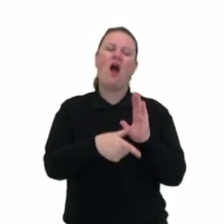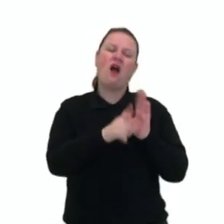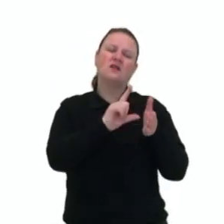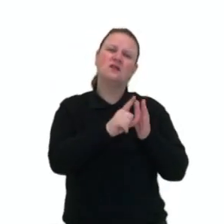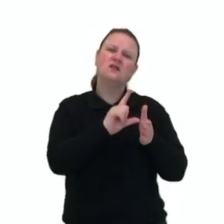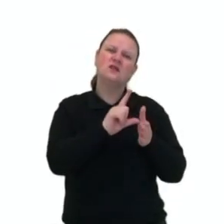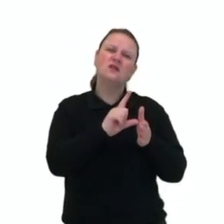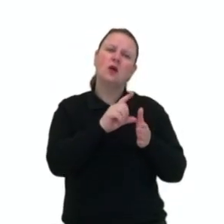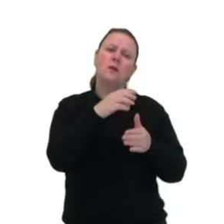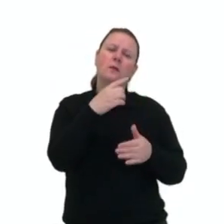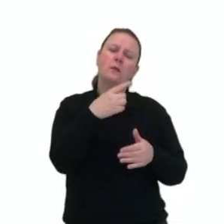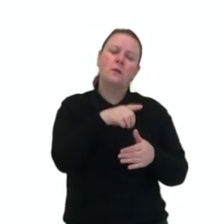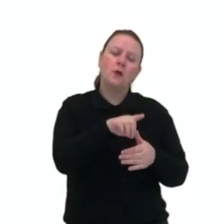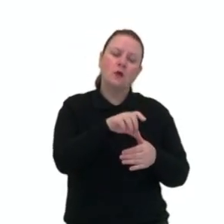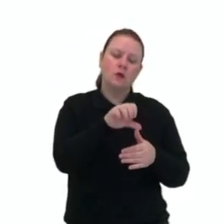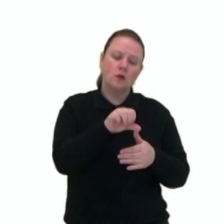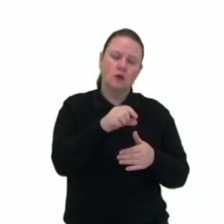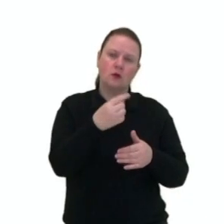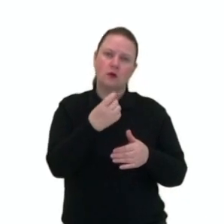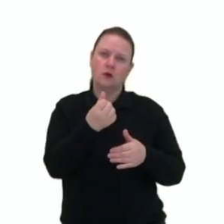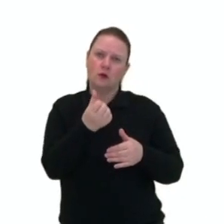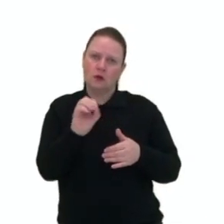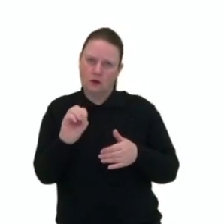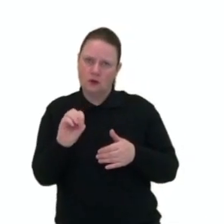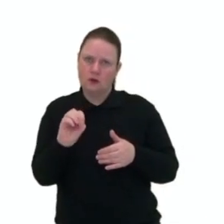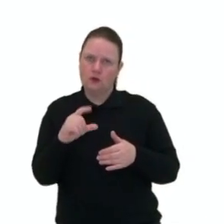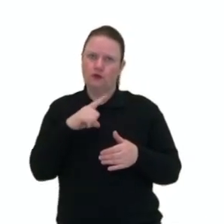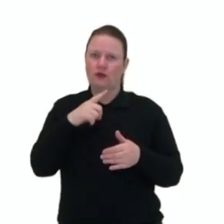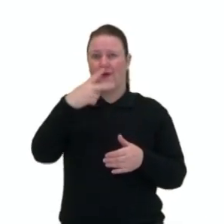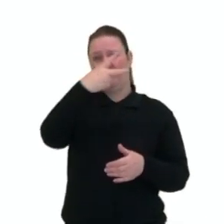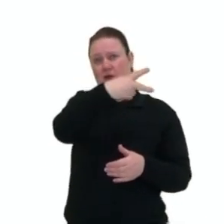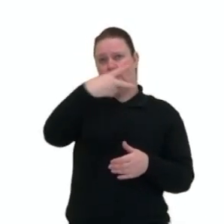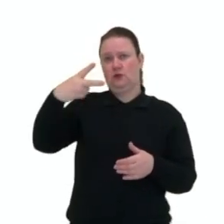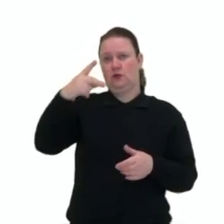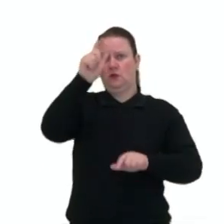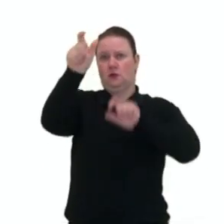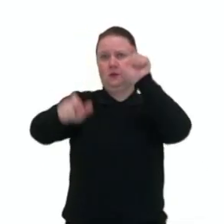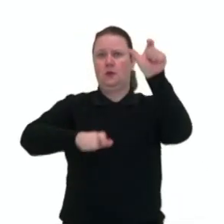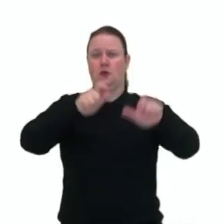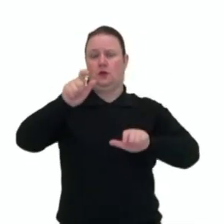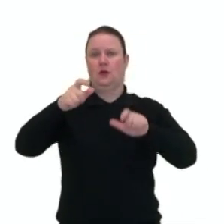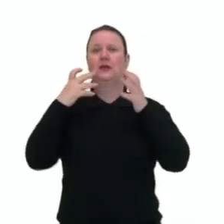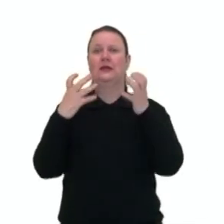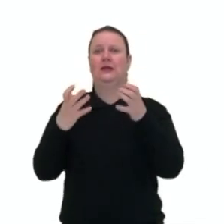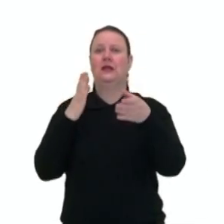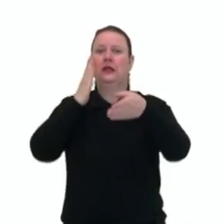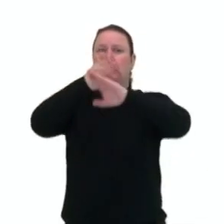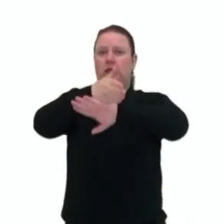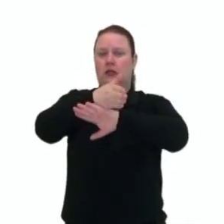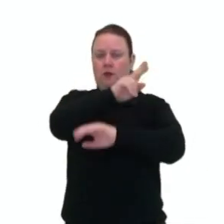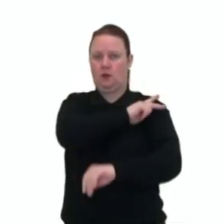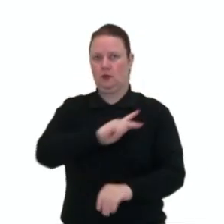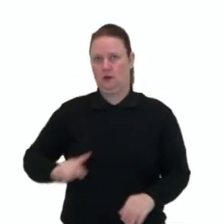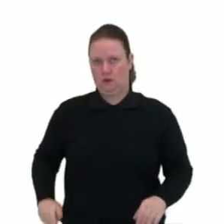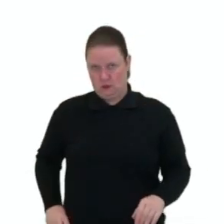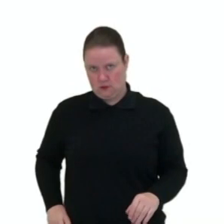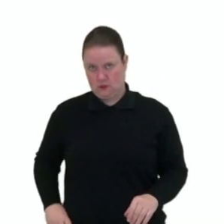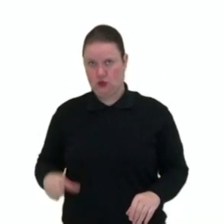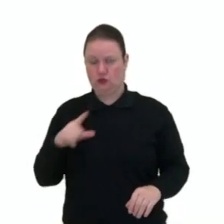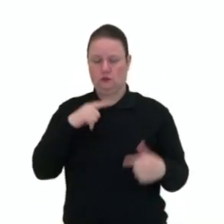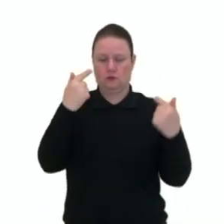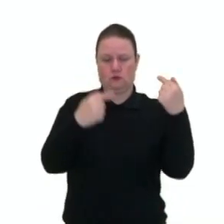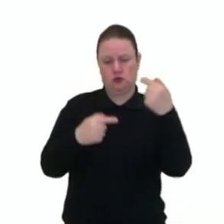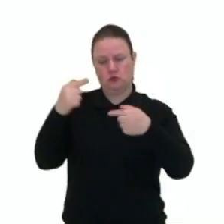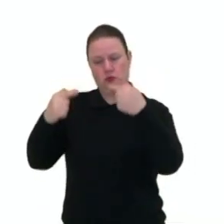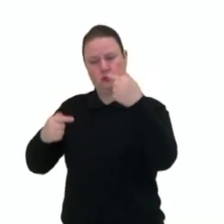1960. Foram lançadas 22 candidaturas à presidência. A maior parte dos partidos